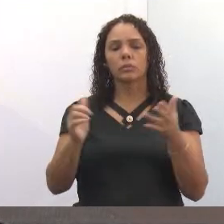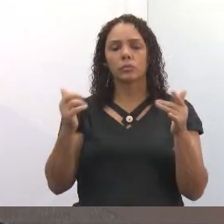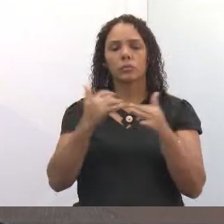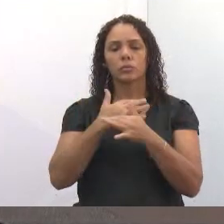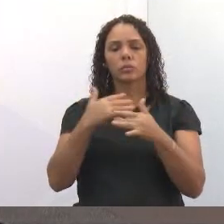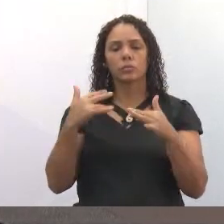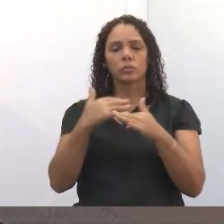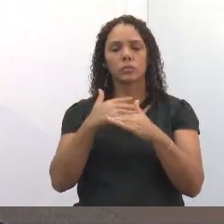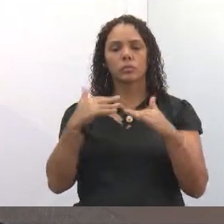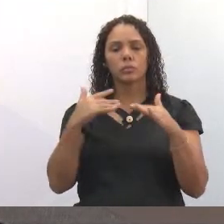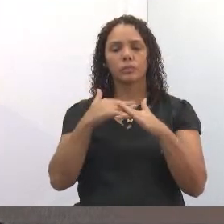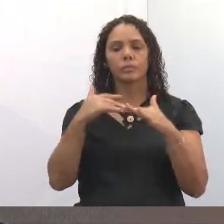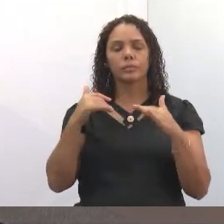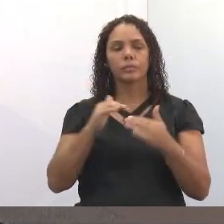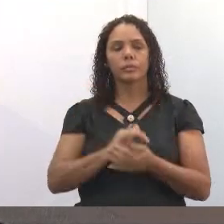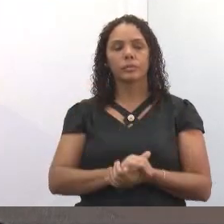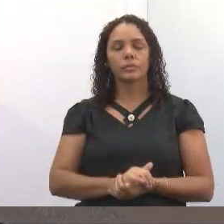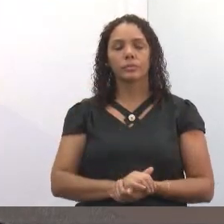Mobilidade Urbana.